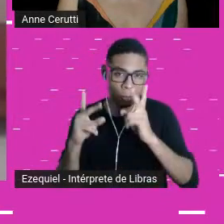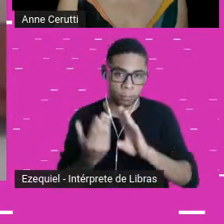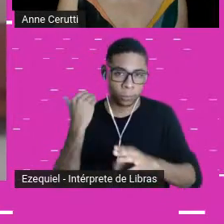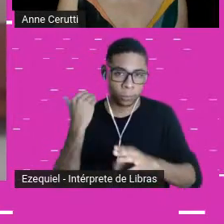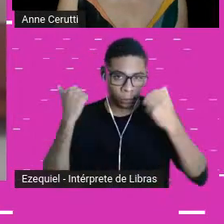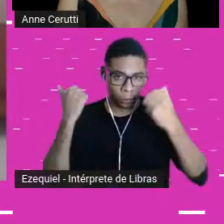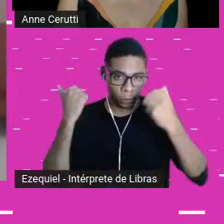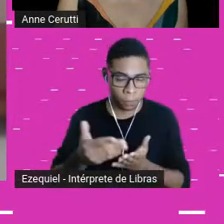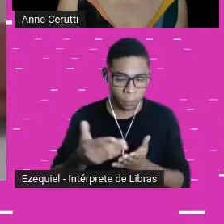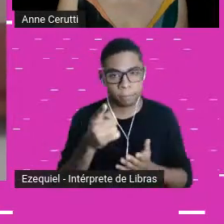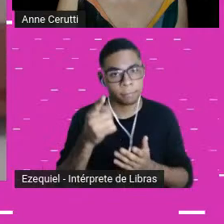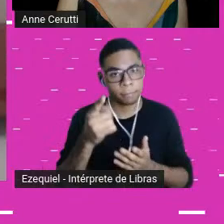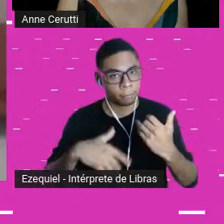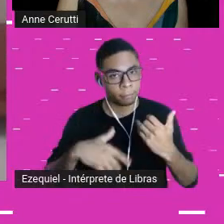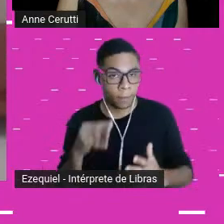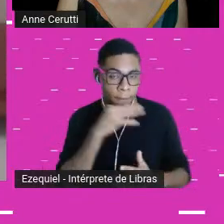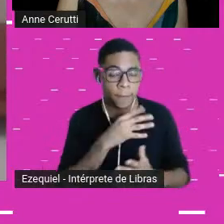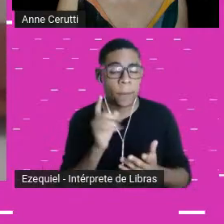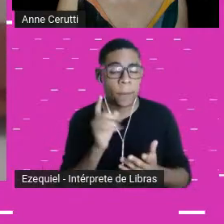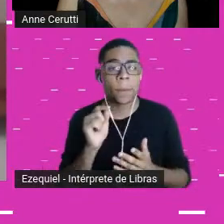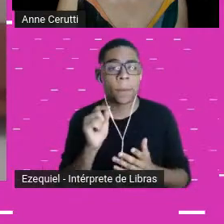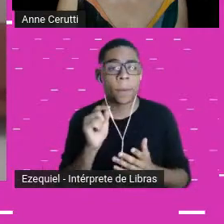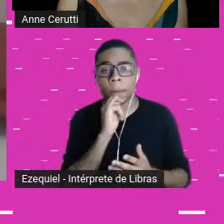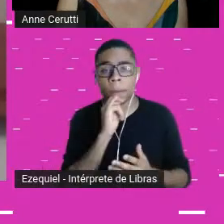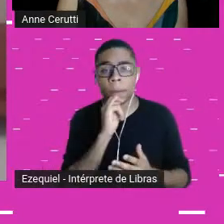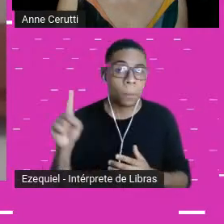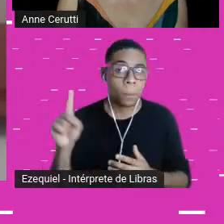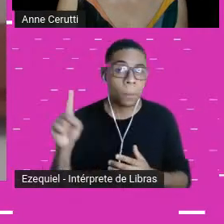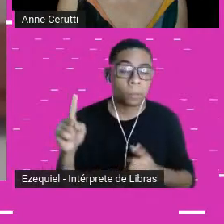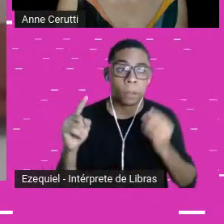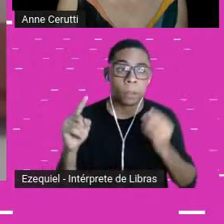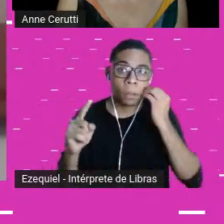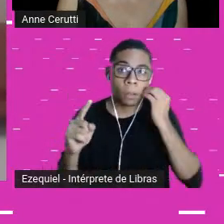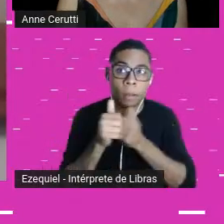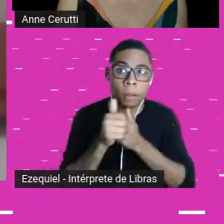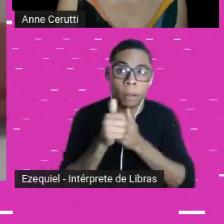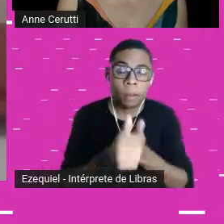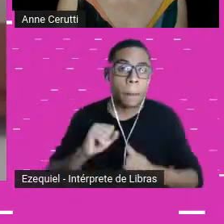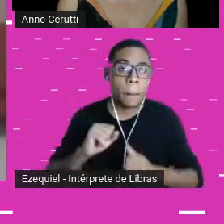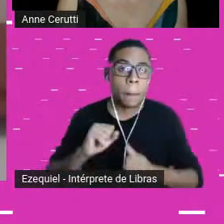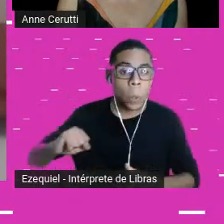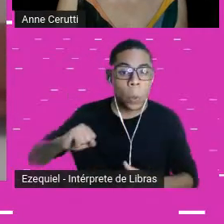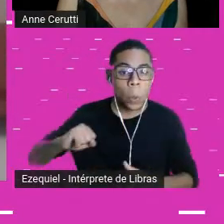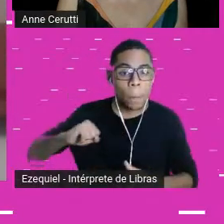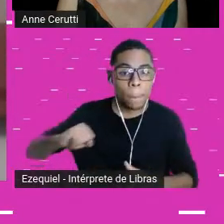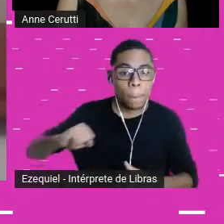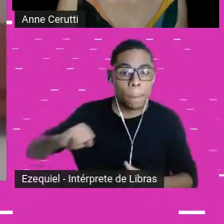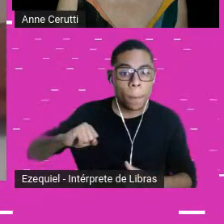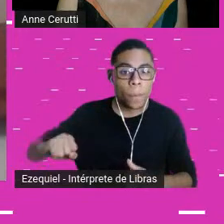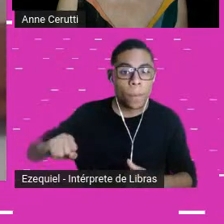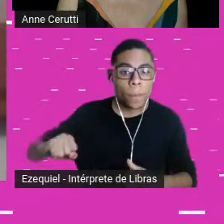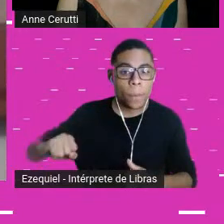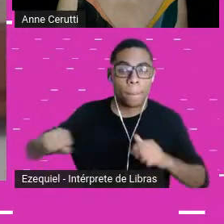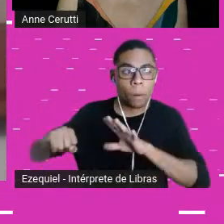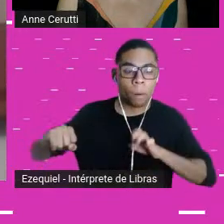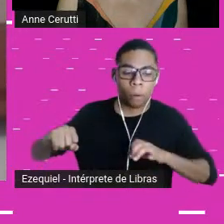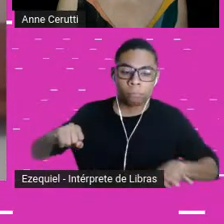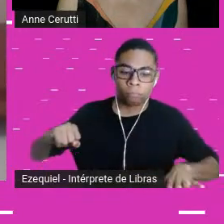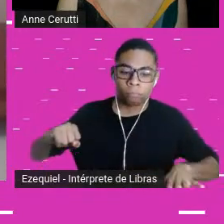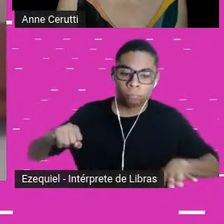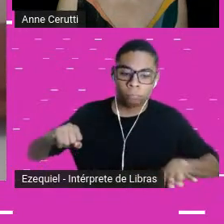nessa batida, né, da música, na frequência da música, no ritmo da música,